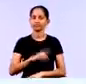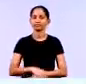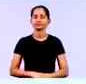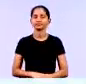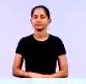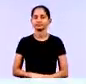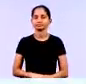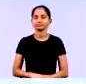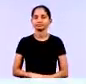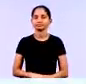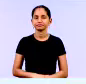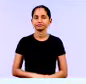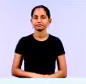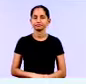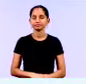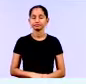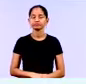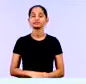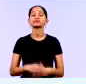Próximo,